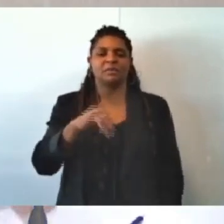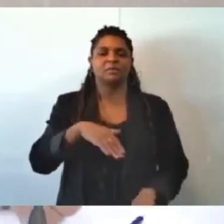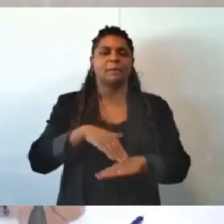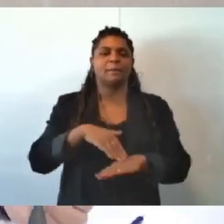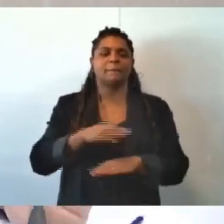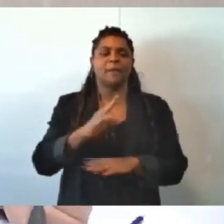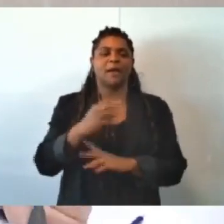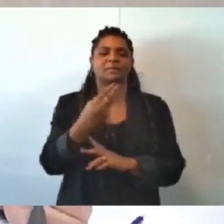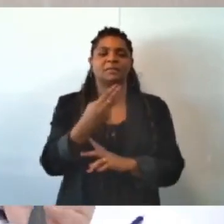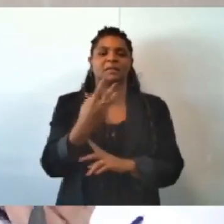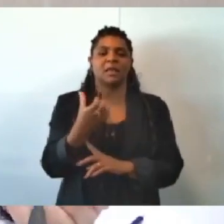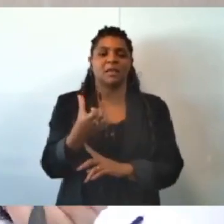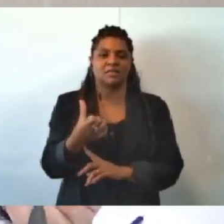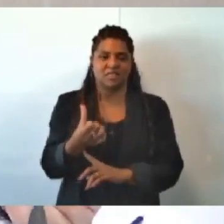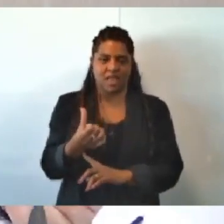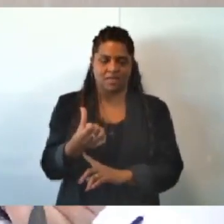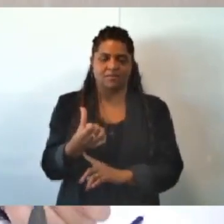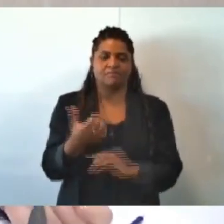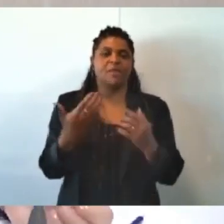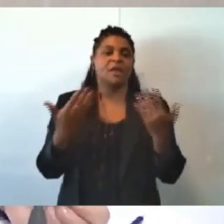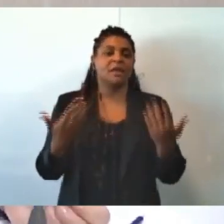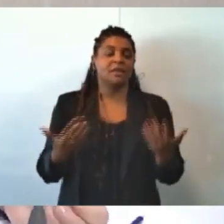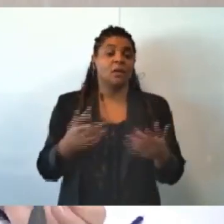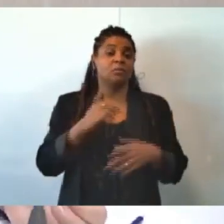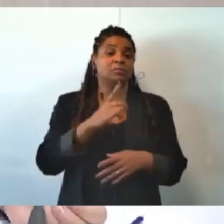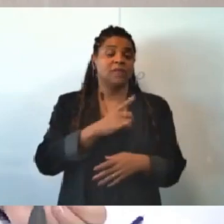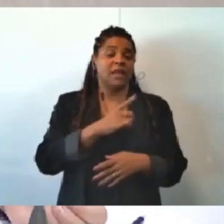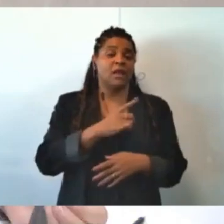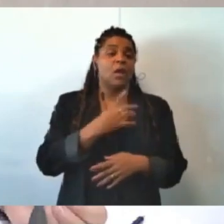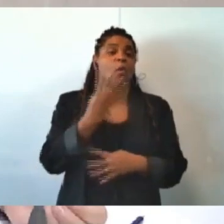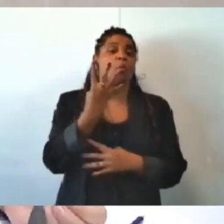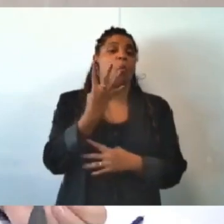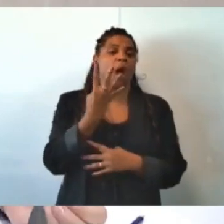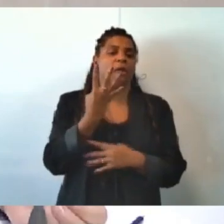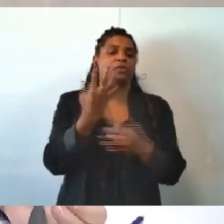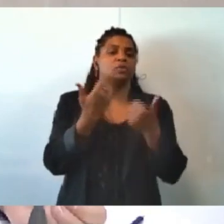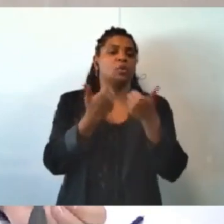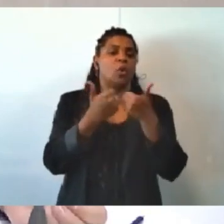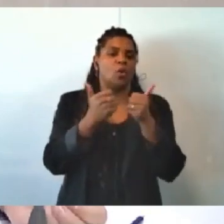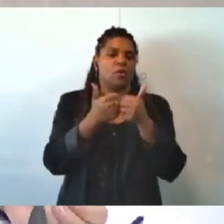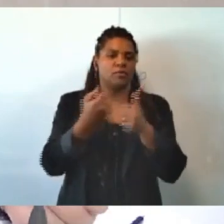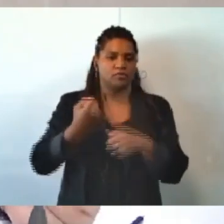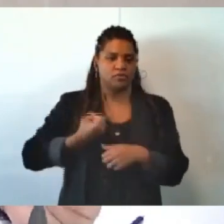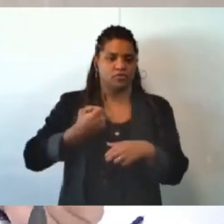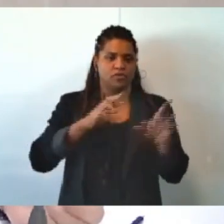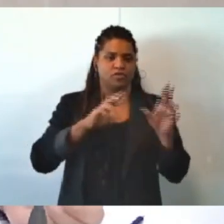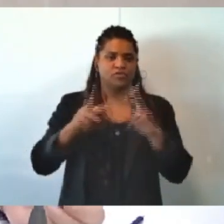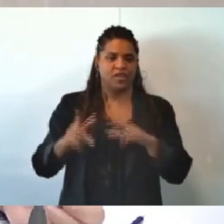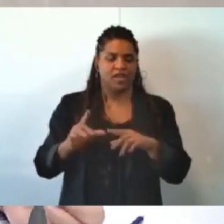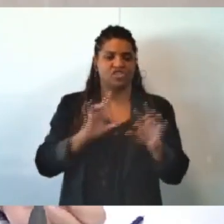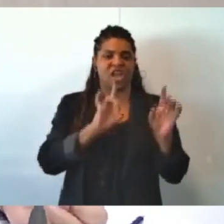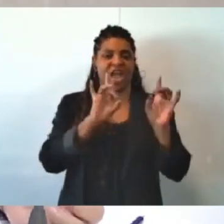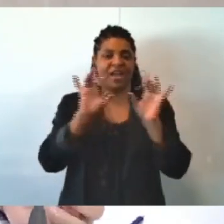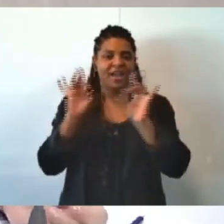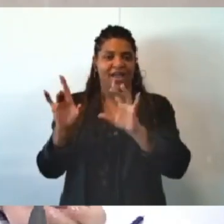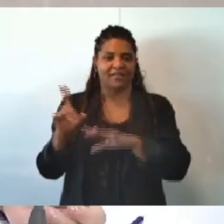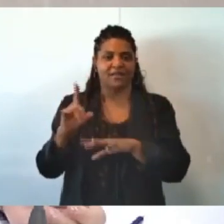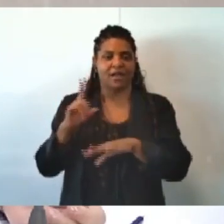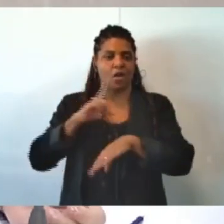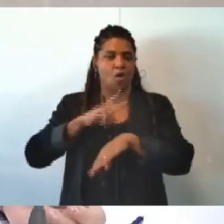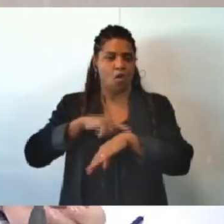nós temos 4 ônibus a cada hora, num horário de 18 horas, 16 horas.